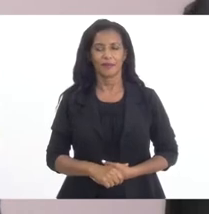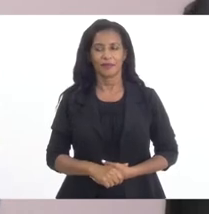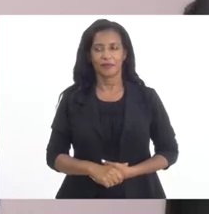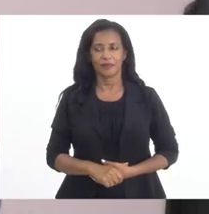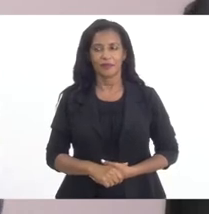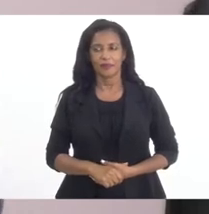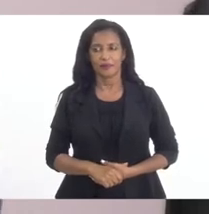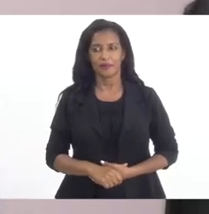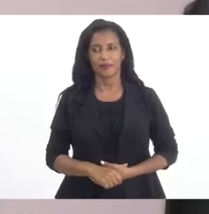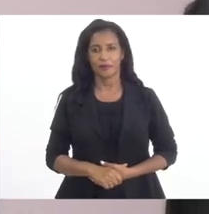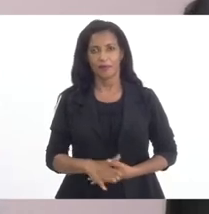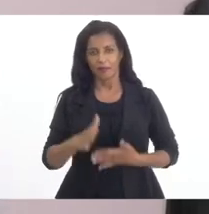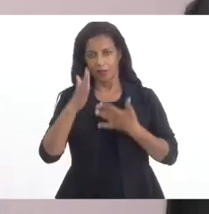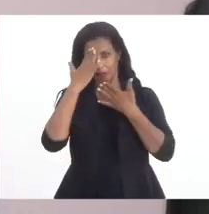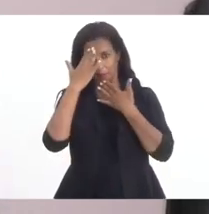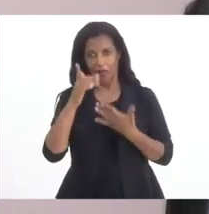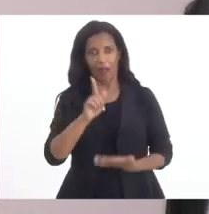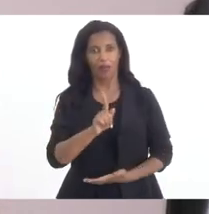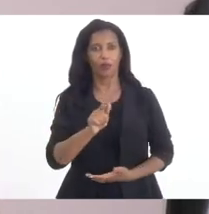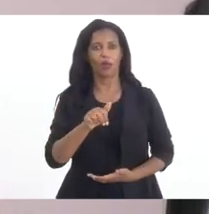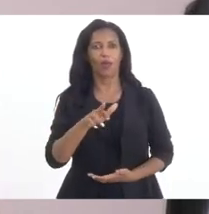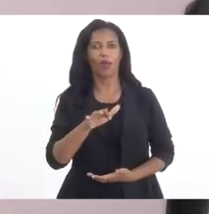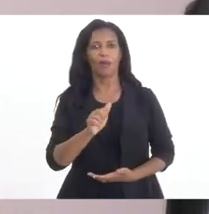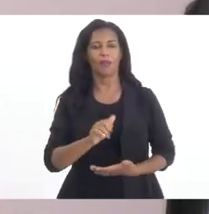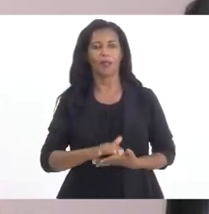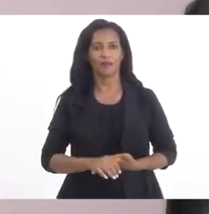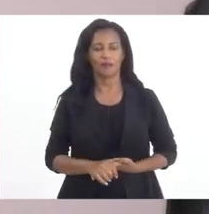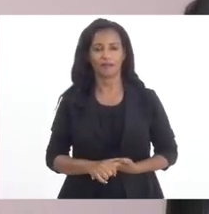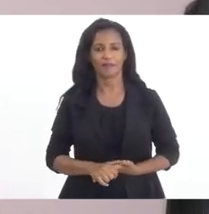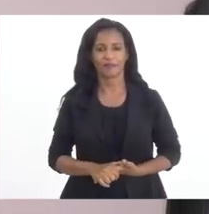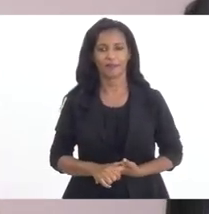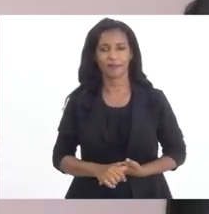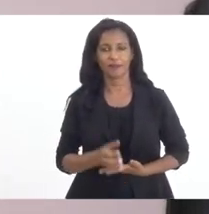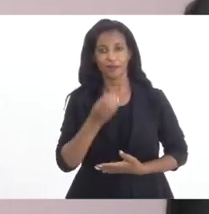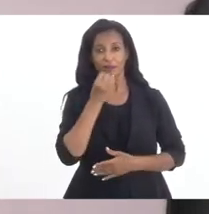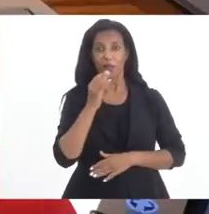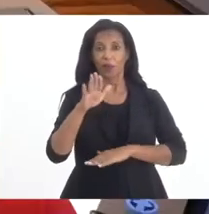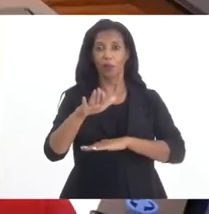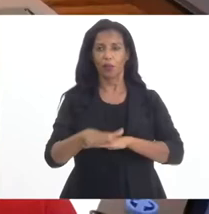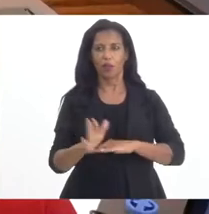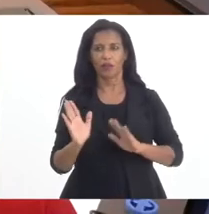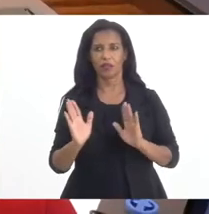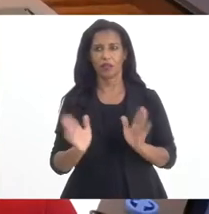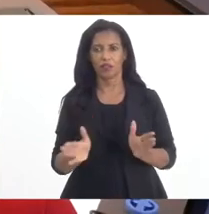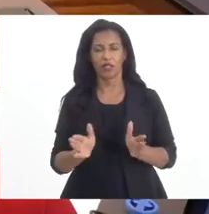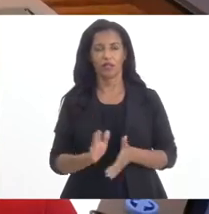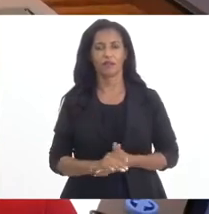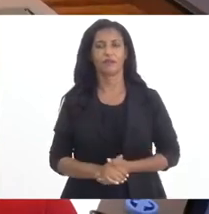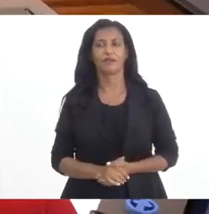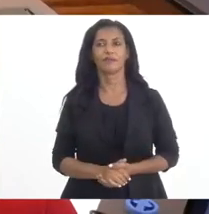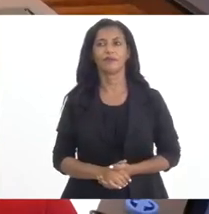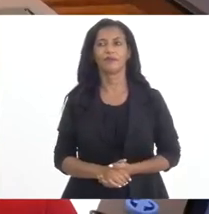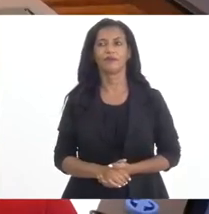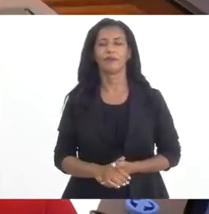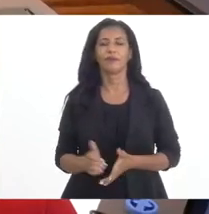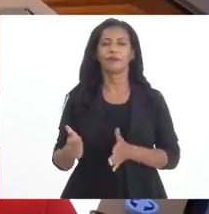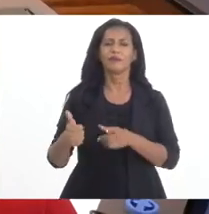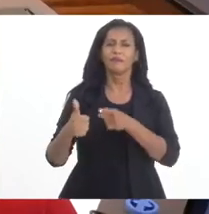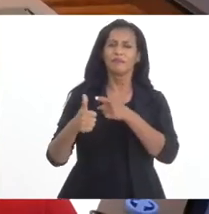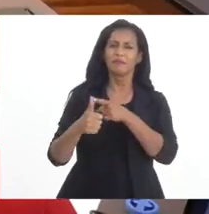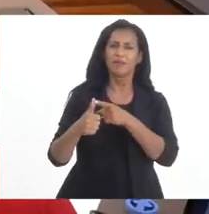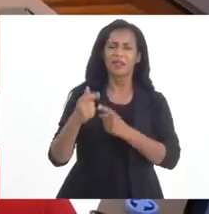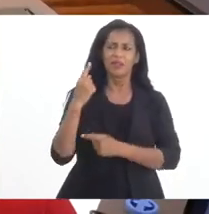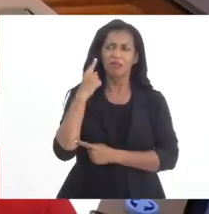Obrigado também pela presença, Gabriela. Obrigada a você, deputado. Boa tarde já, né? Sou meio de 40. Primeiro, eu estava ouvindo